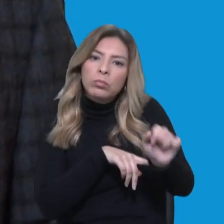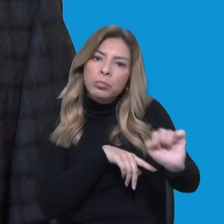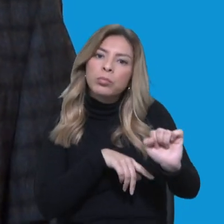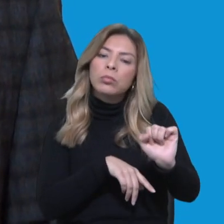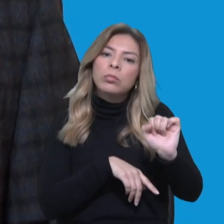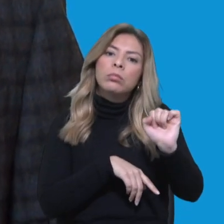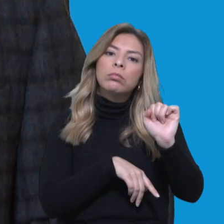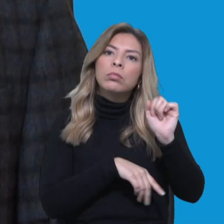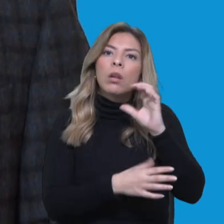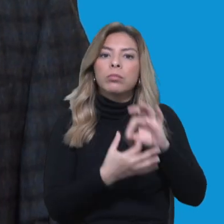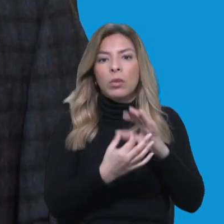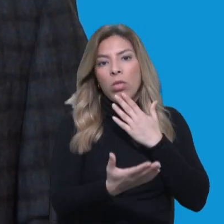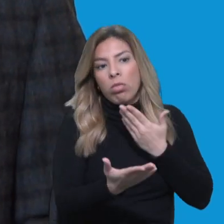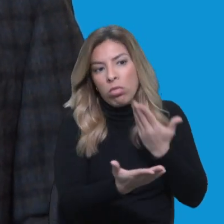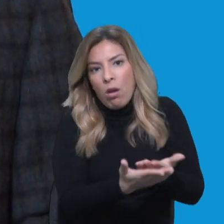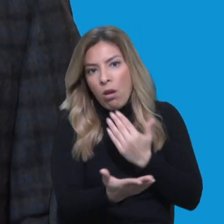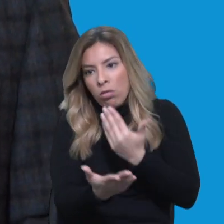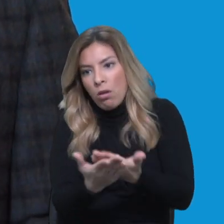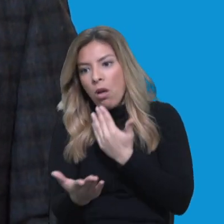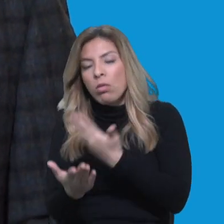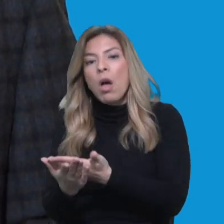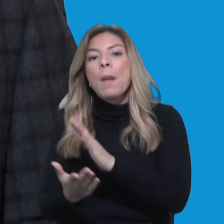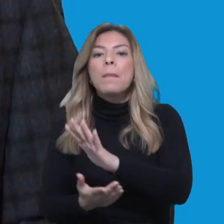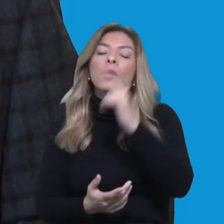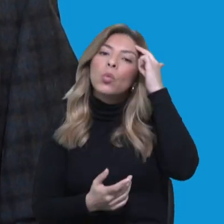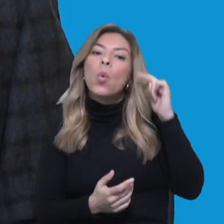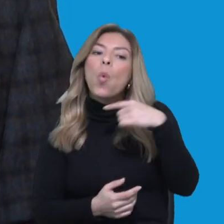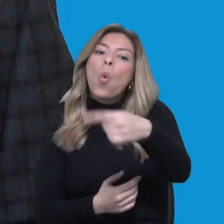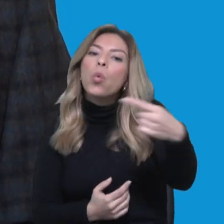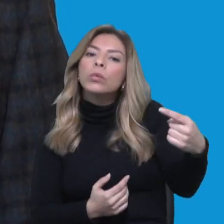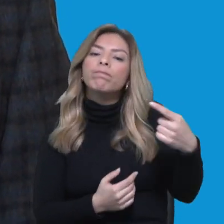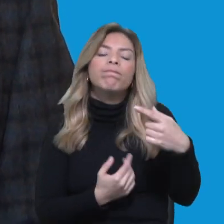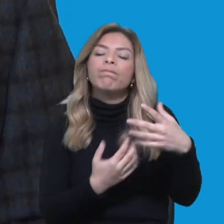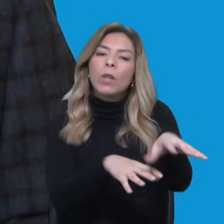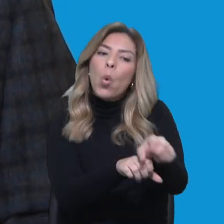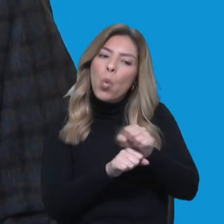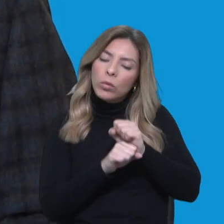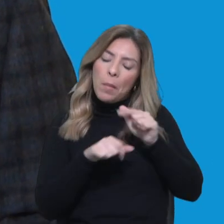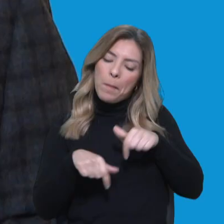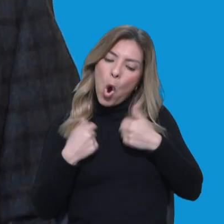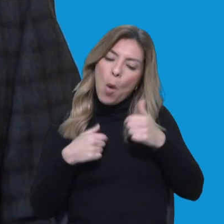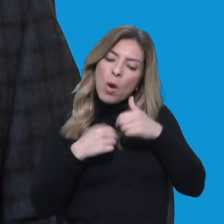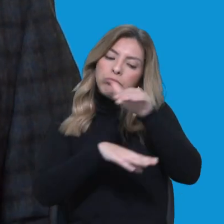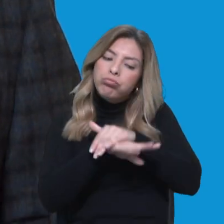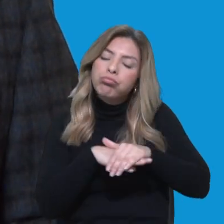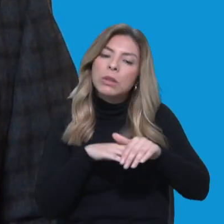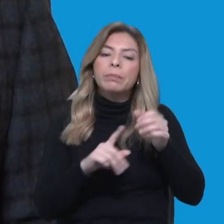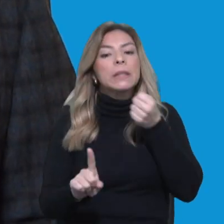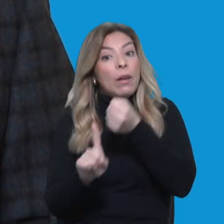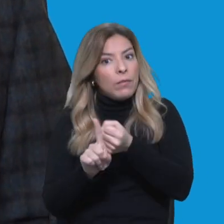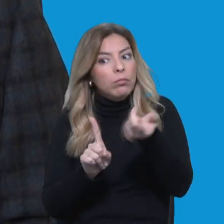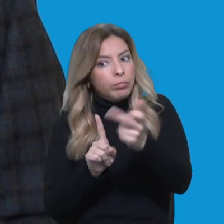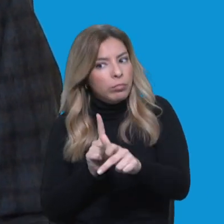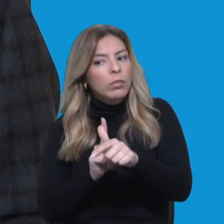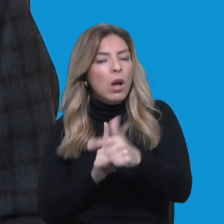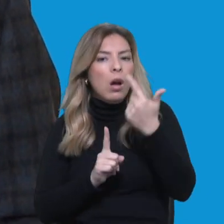dar receitas, mas como, olhando para o outro, acolhe em si próprio os desafios que a